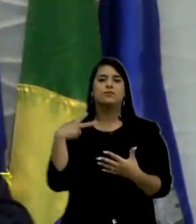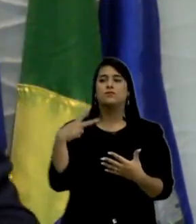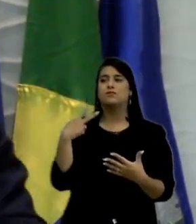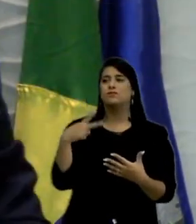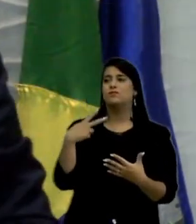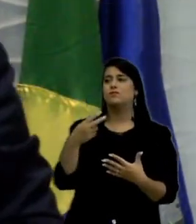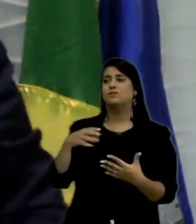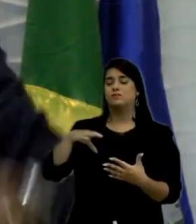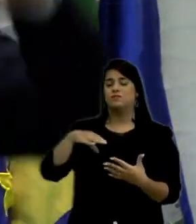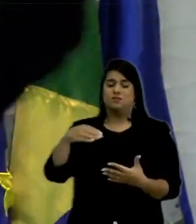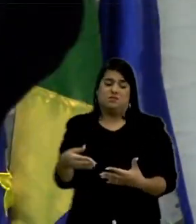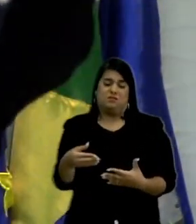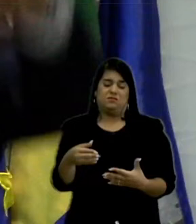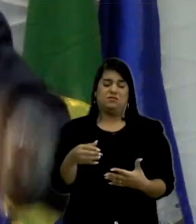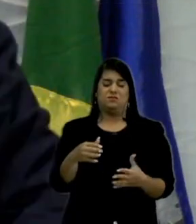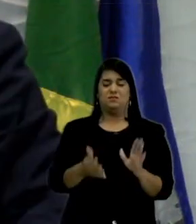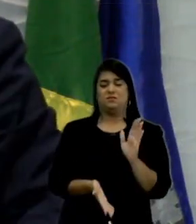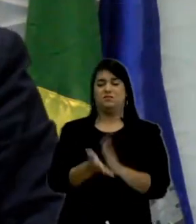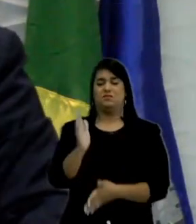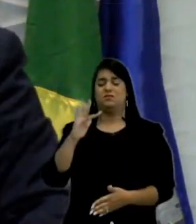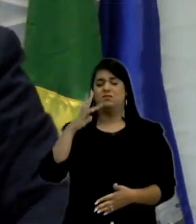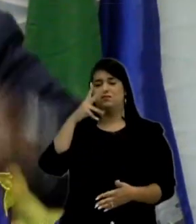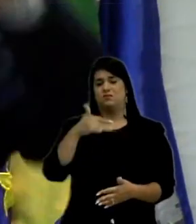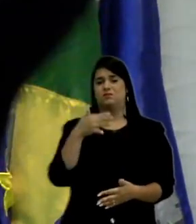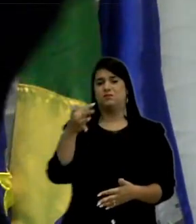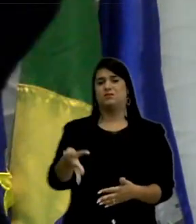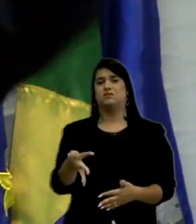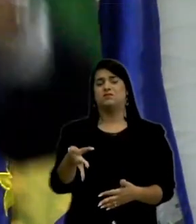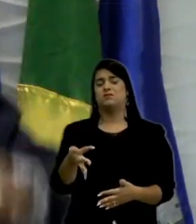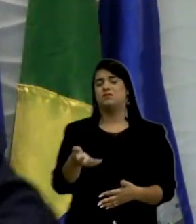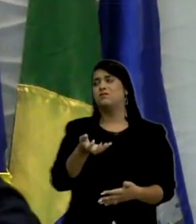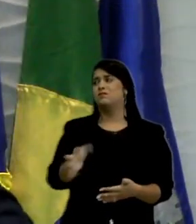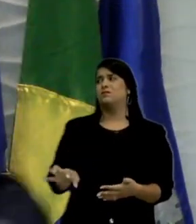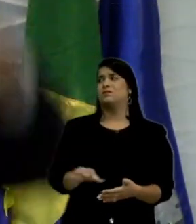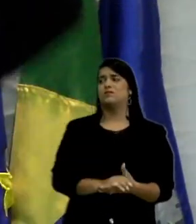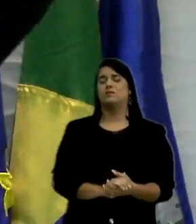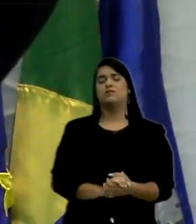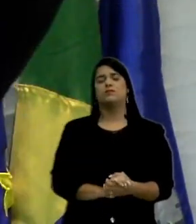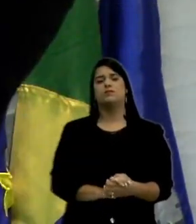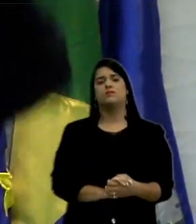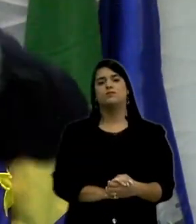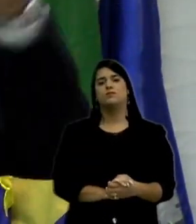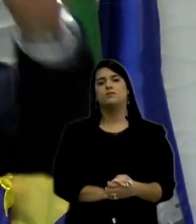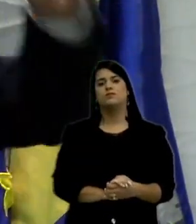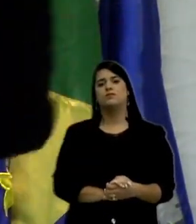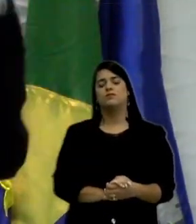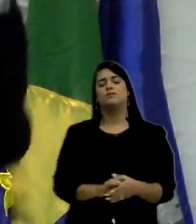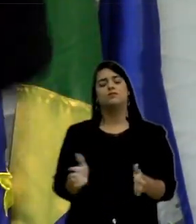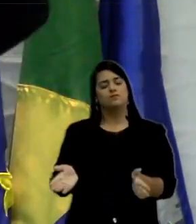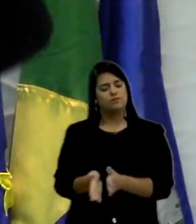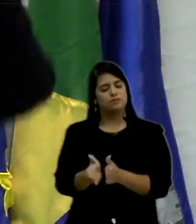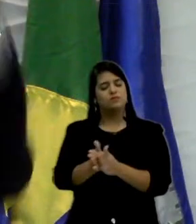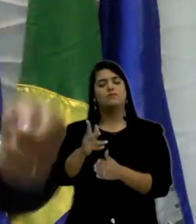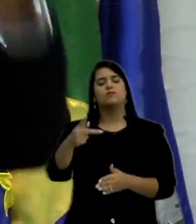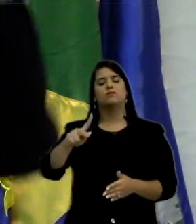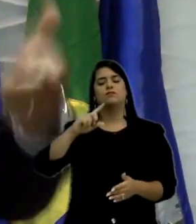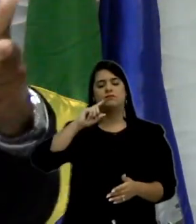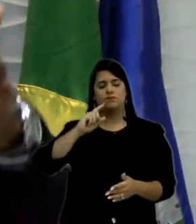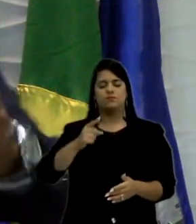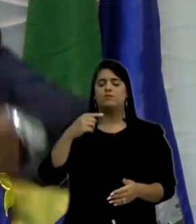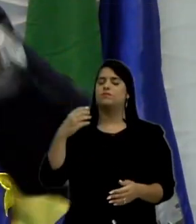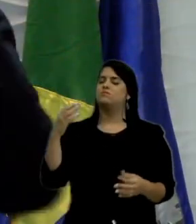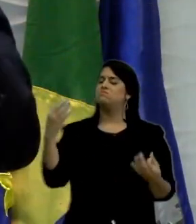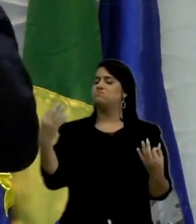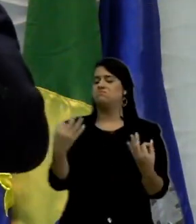Jardim. Na hora que ligar para esse vereador, seja onde for, eu vou buscar. Então, tá bem, sua indicação foi boa,